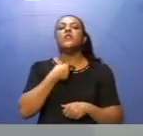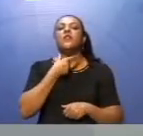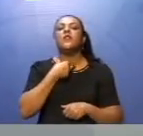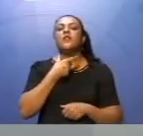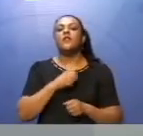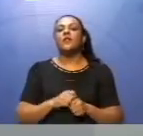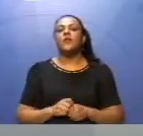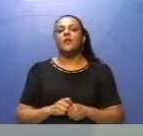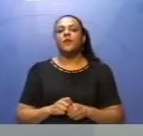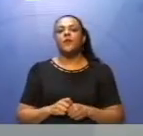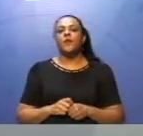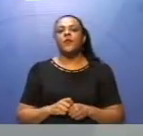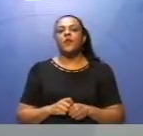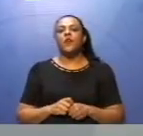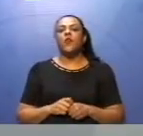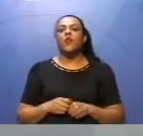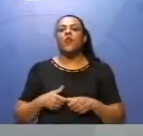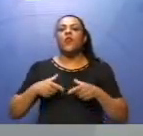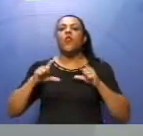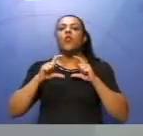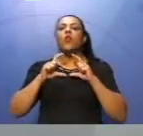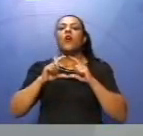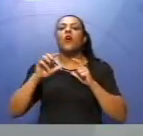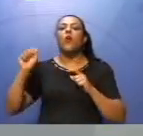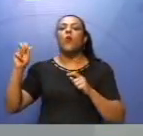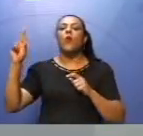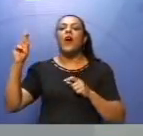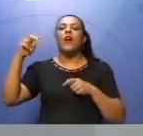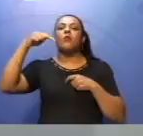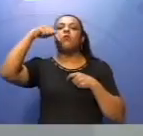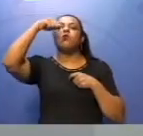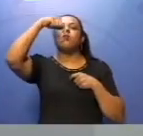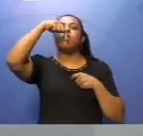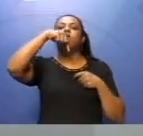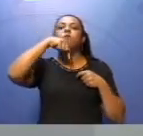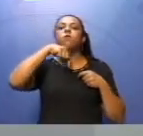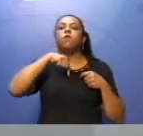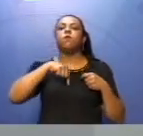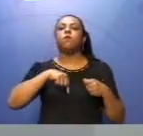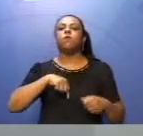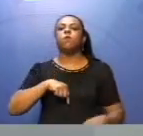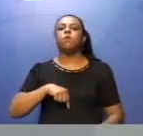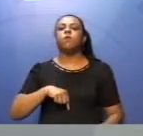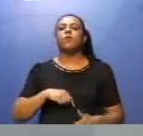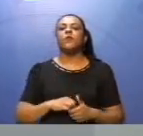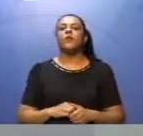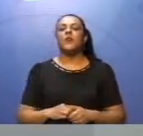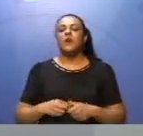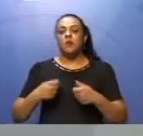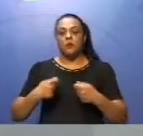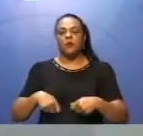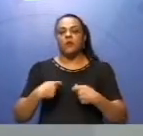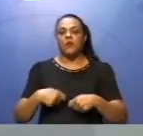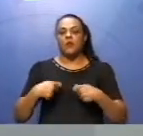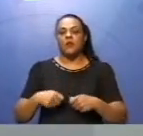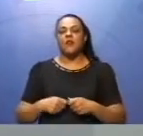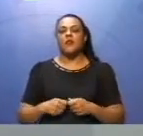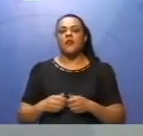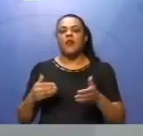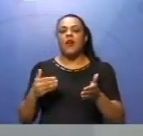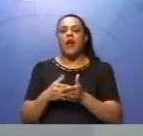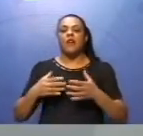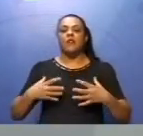vias aéreas, que são o local por onde o ar passa. O ar precisa passar por todos esses locais para que eles cheguem até